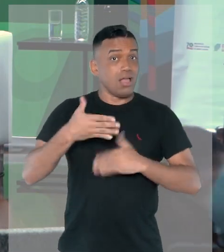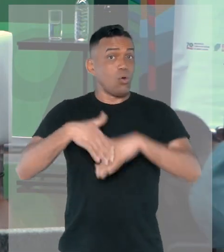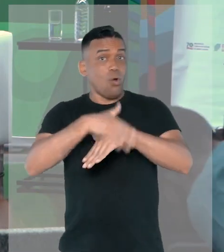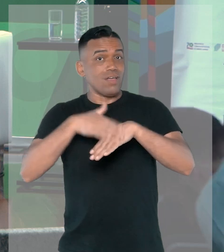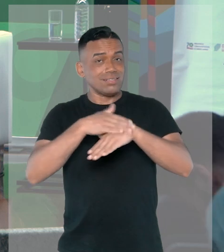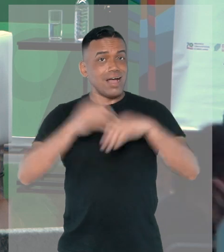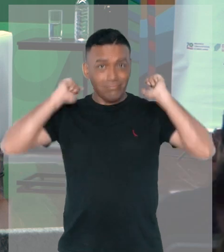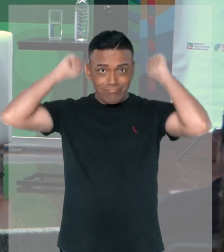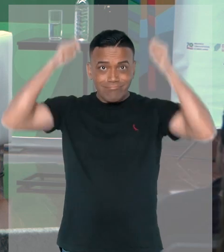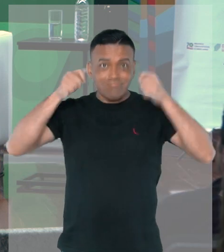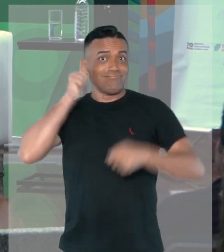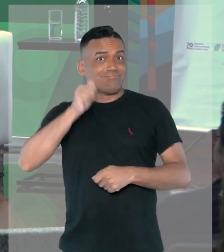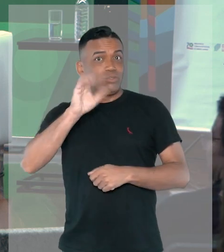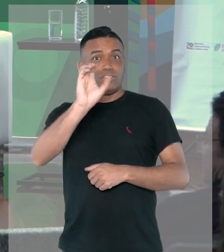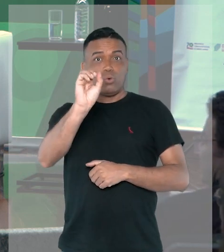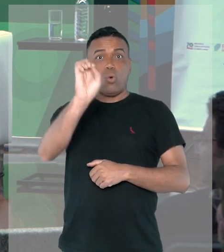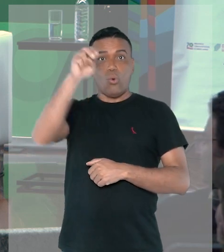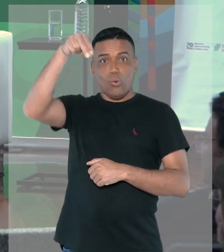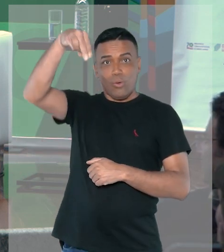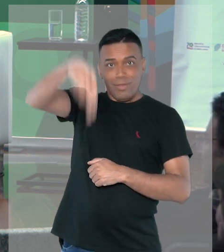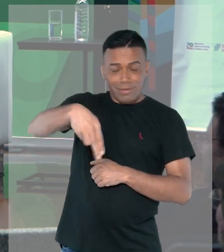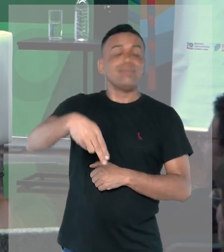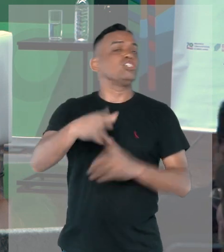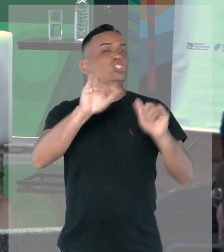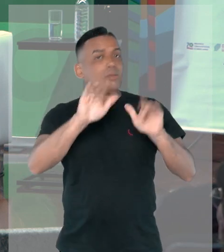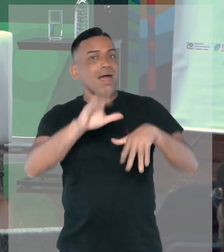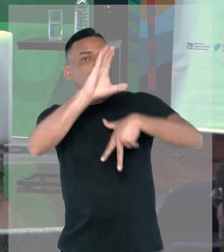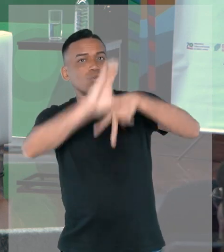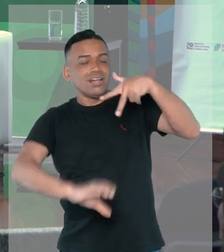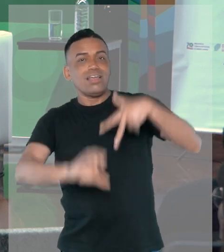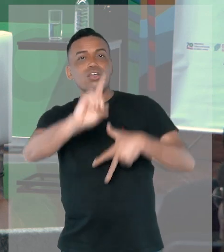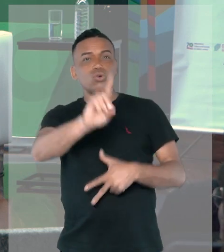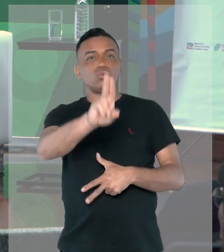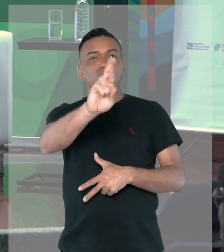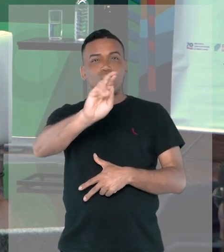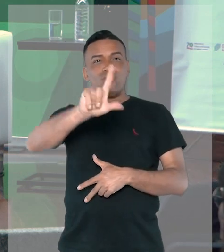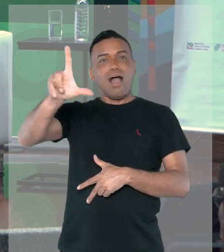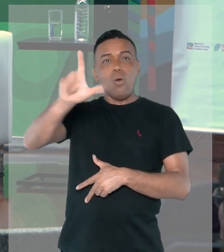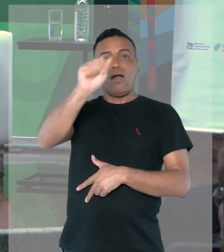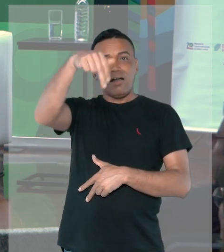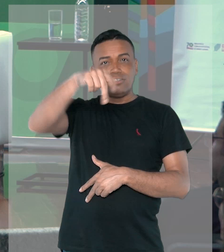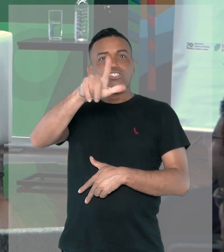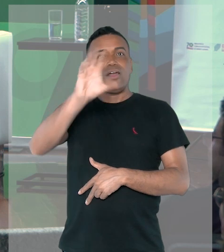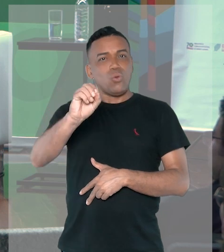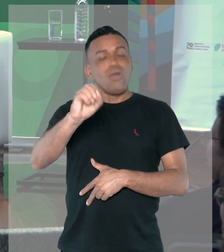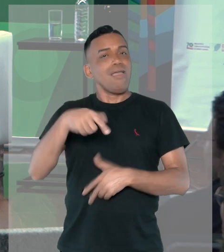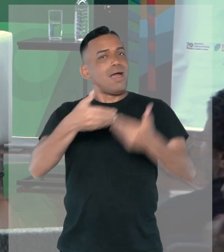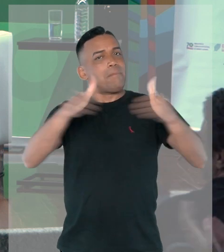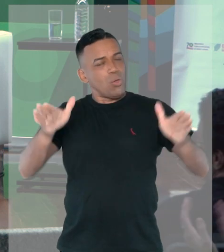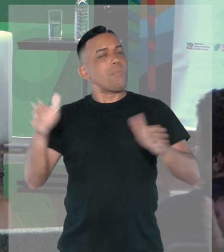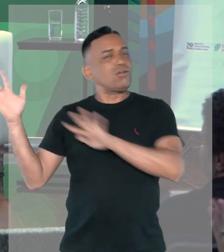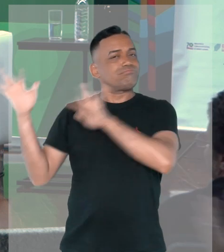grisalhos, vestindo uma camisa de manga longa, rosa claro e uma calça jeans preta. Nosso anfitrião,